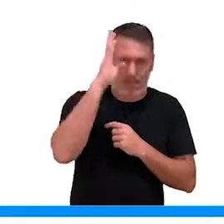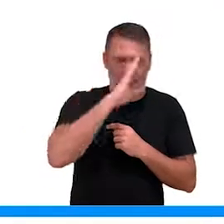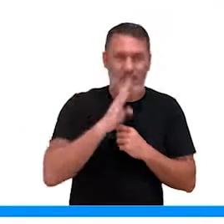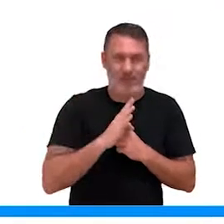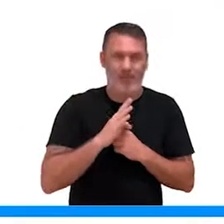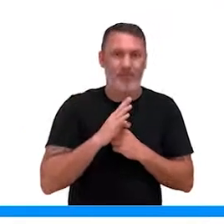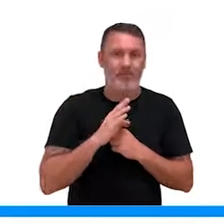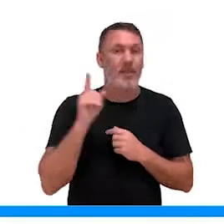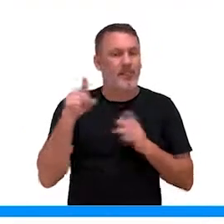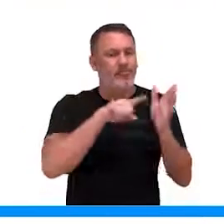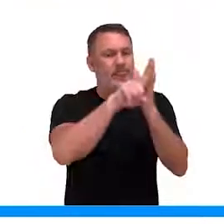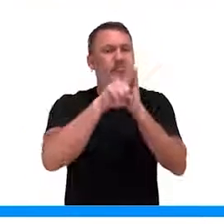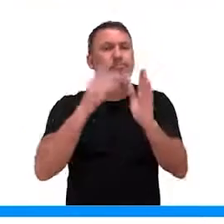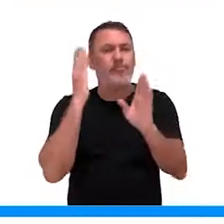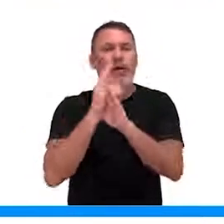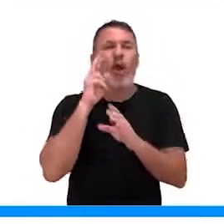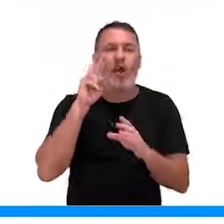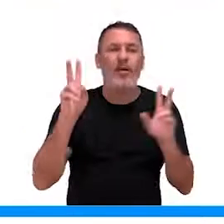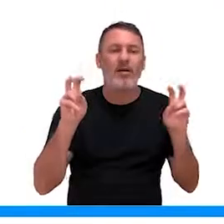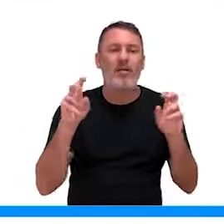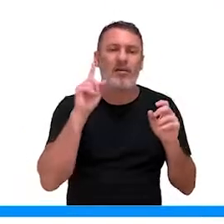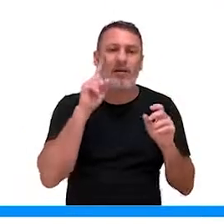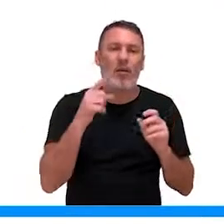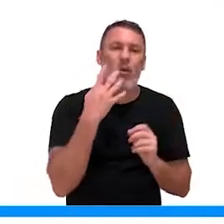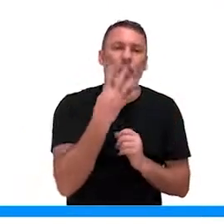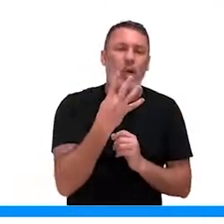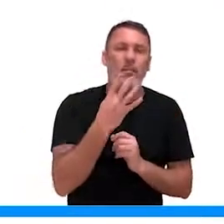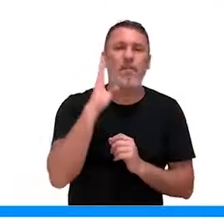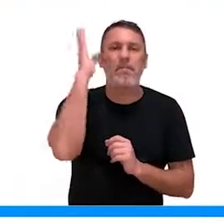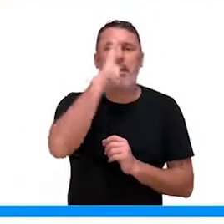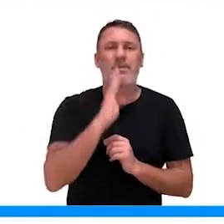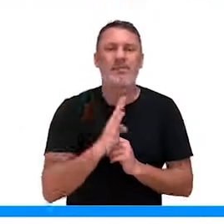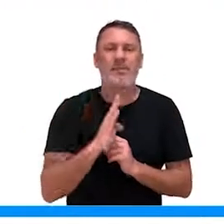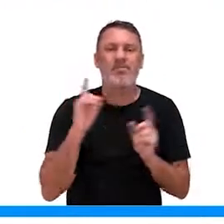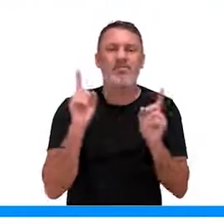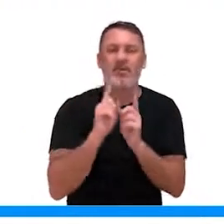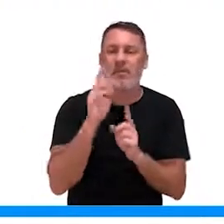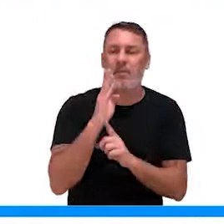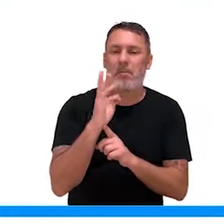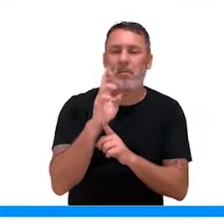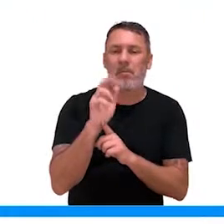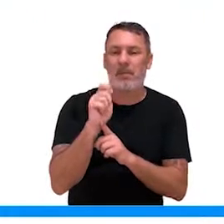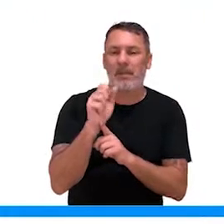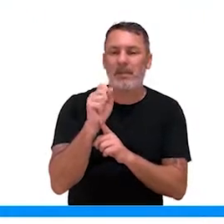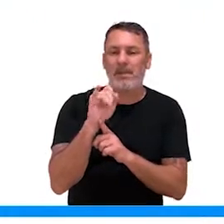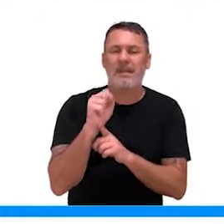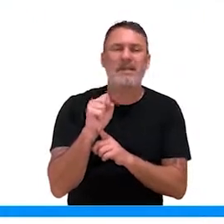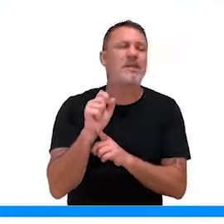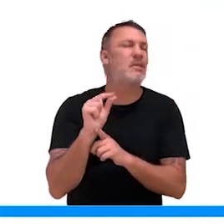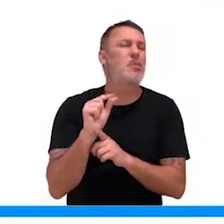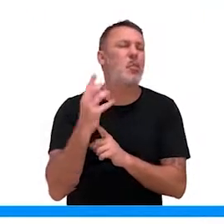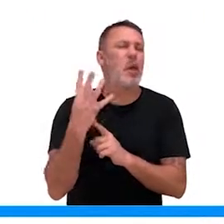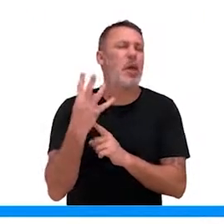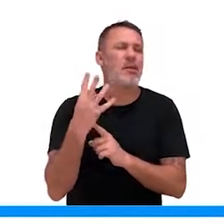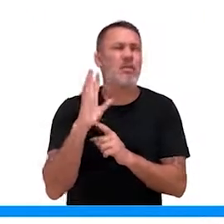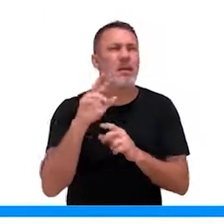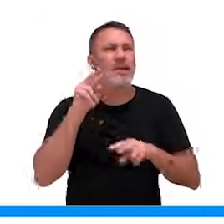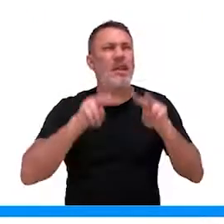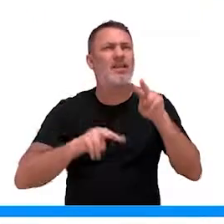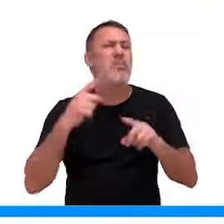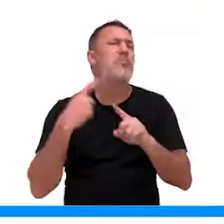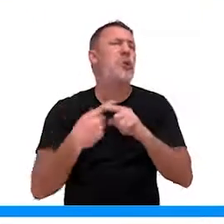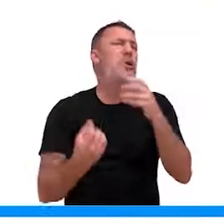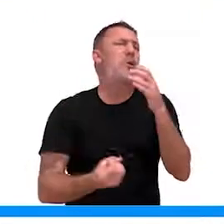que ele definiu como os 4 Brasis. E nós temos aqui aspectos